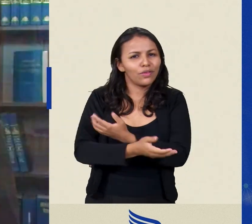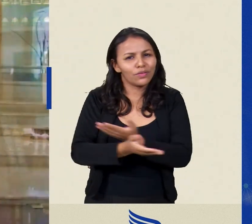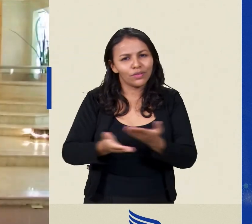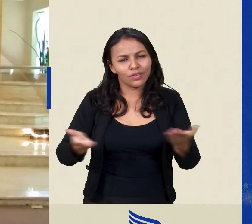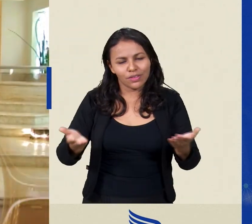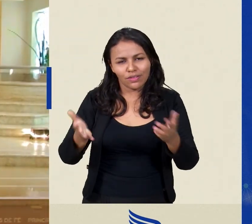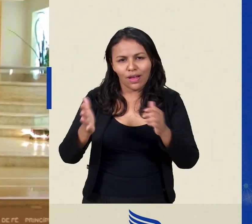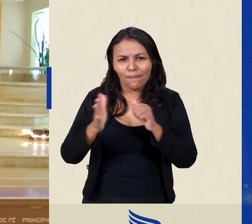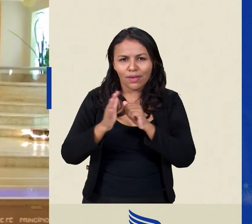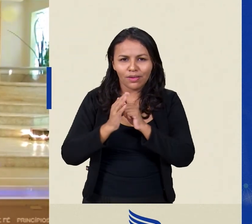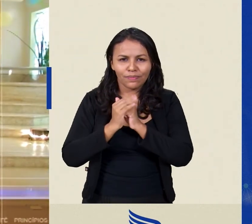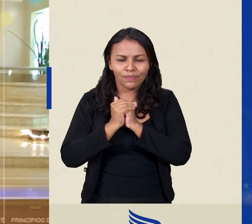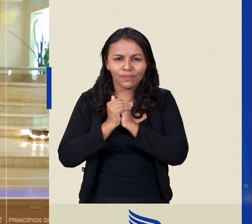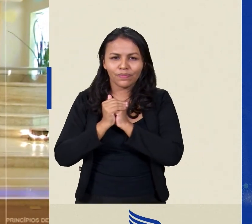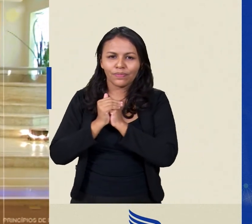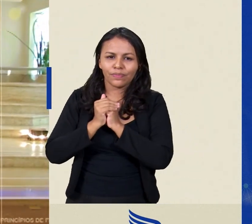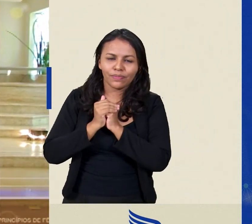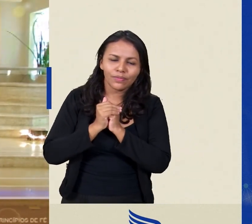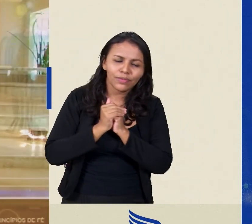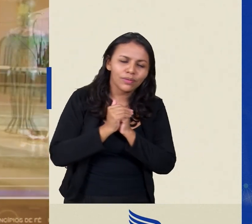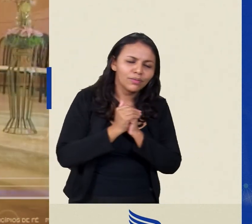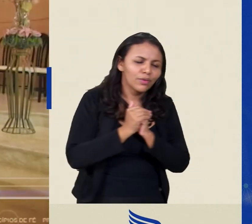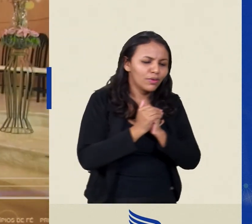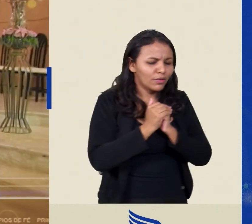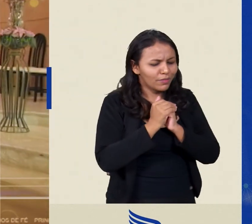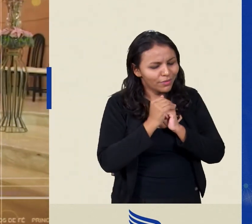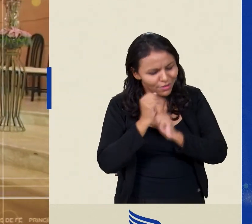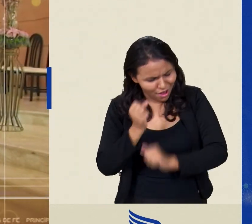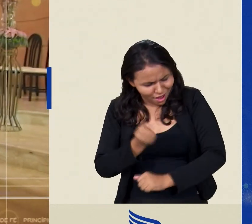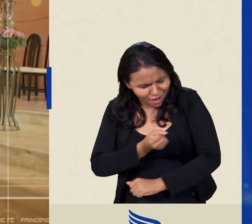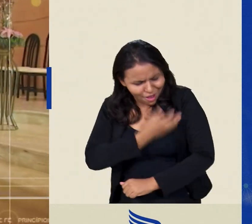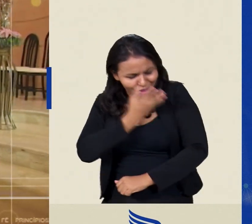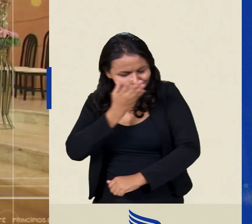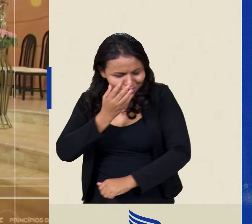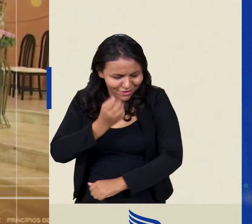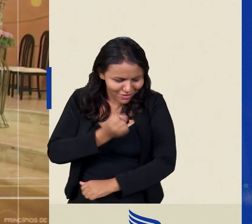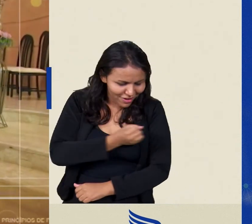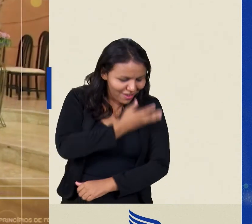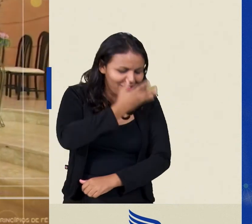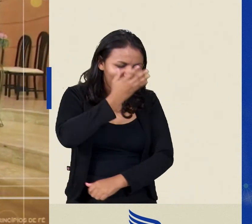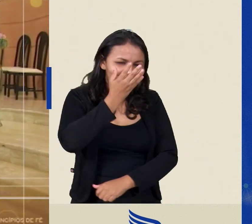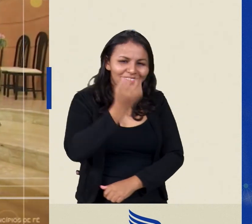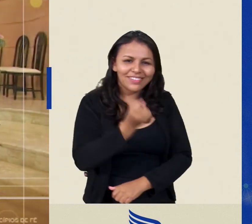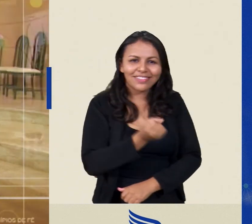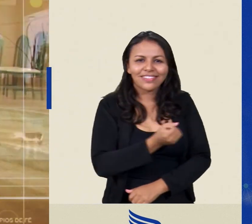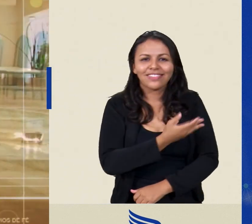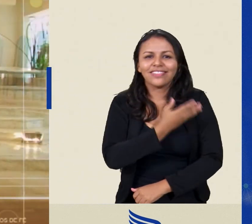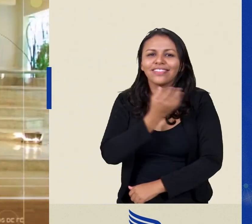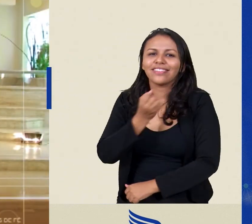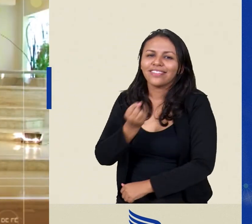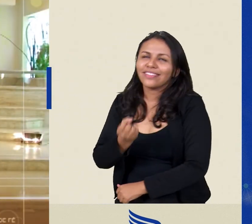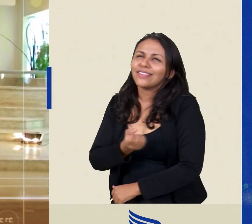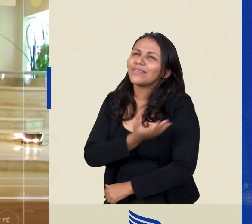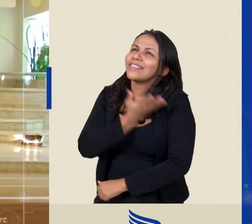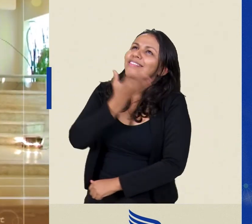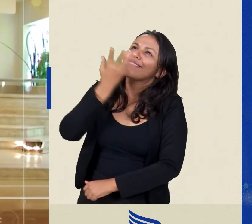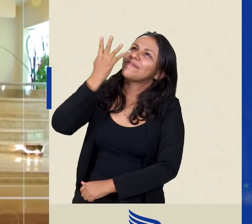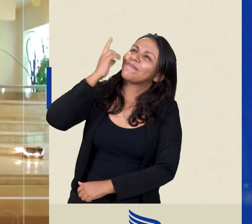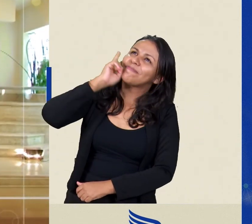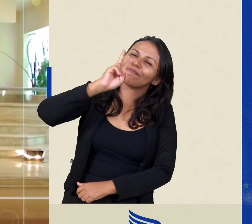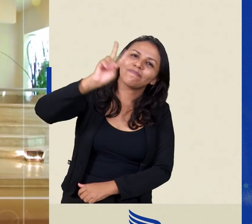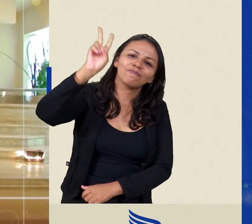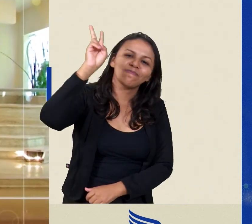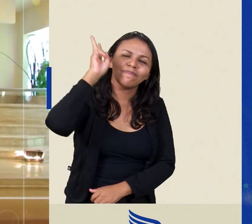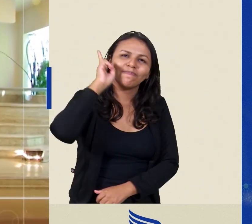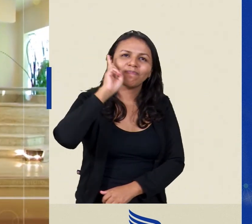Amém. Ah, como pulsa o coração